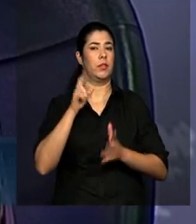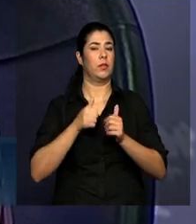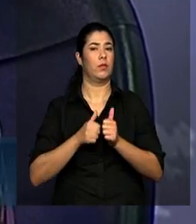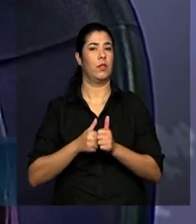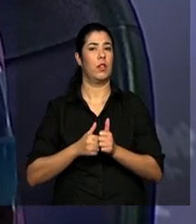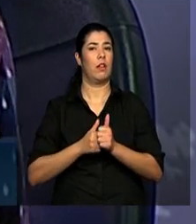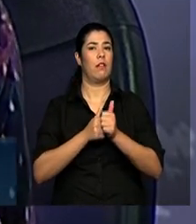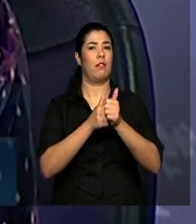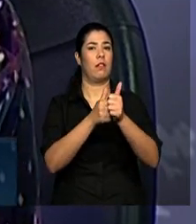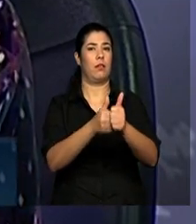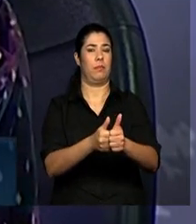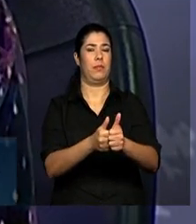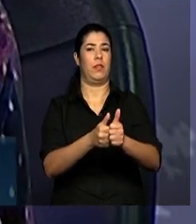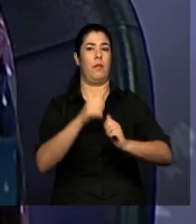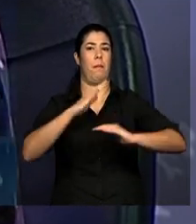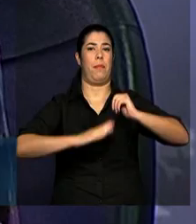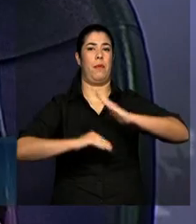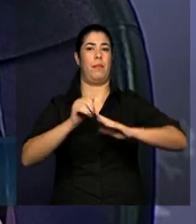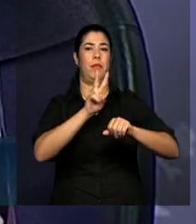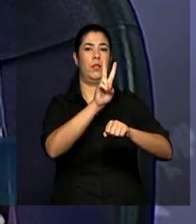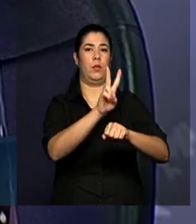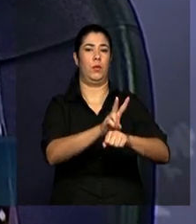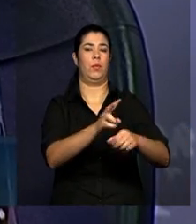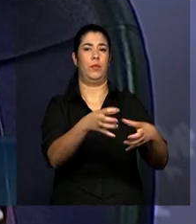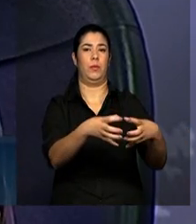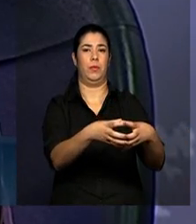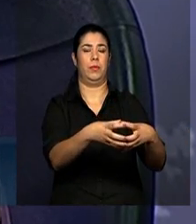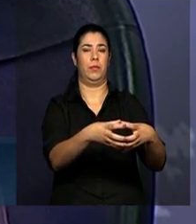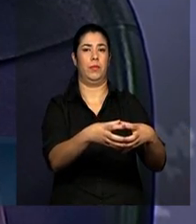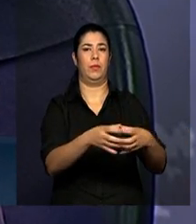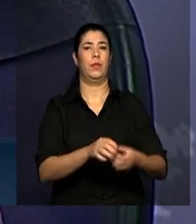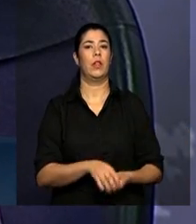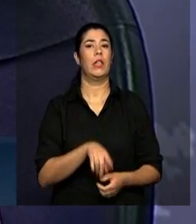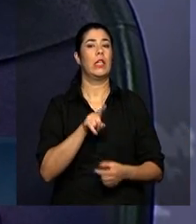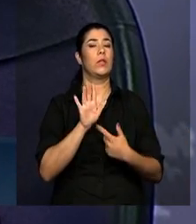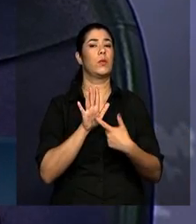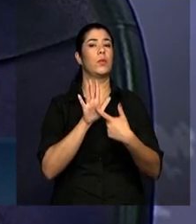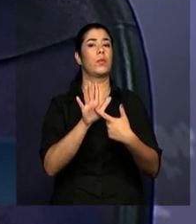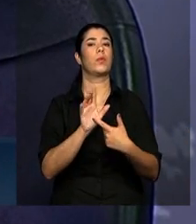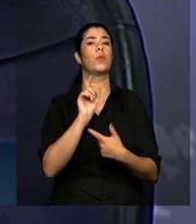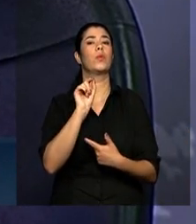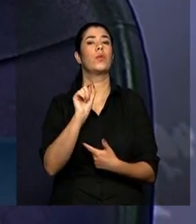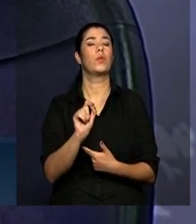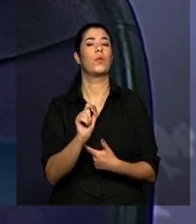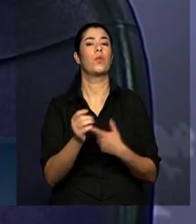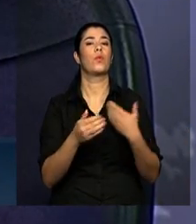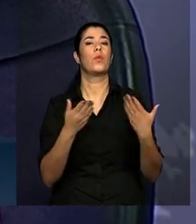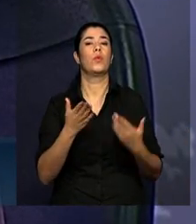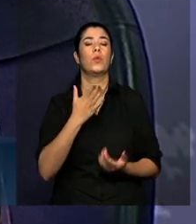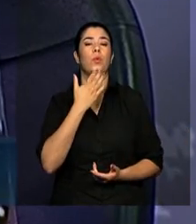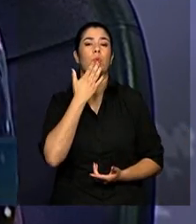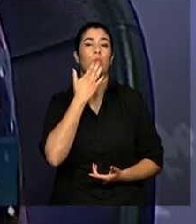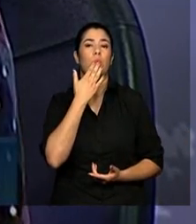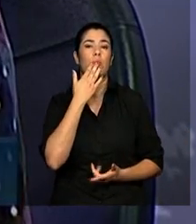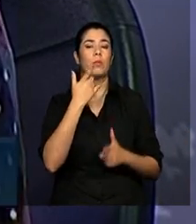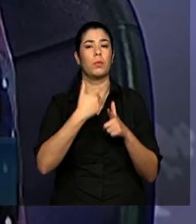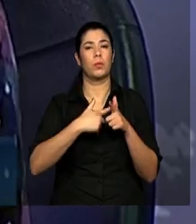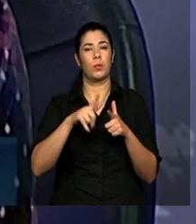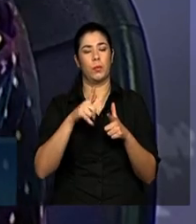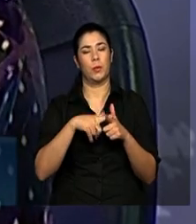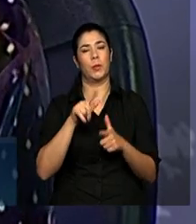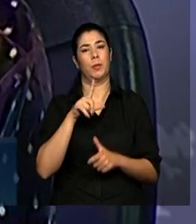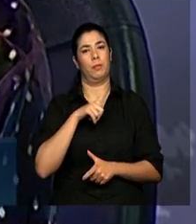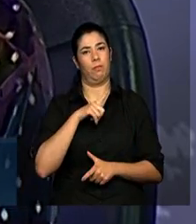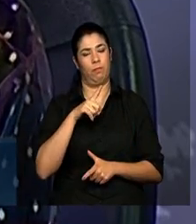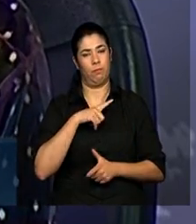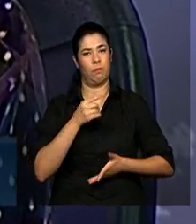encaminhado para as medidas protetivas. Isso mostra o gargalo que se tem, né, para